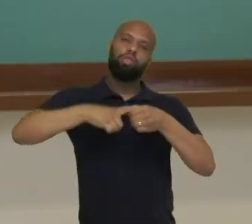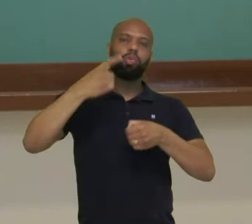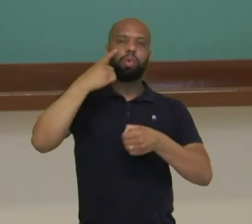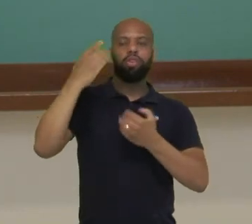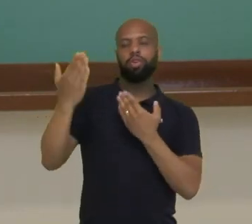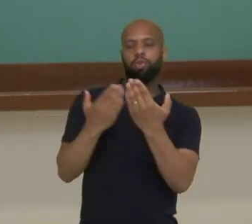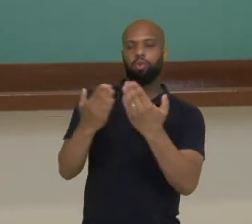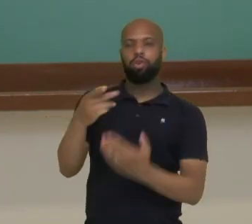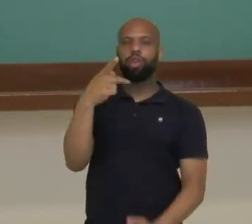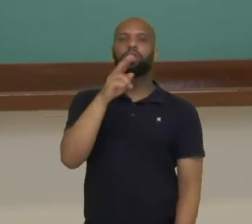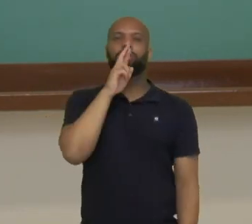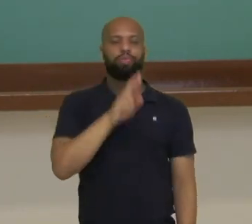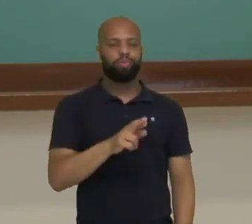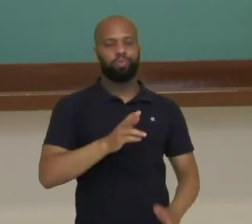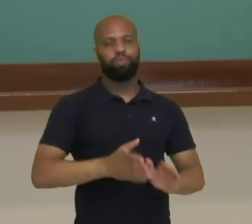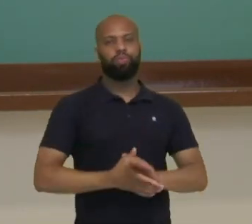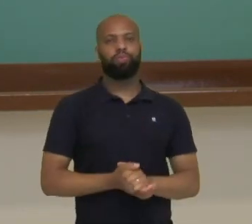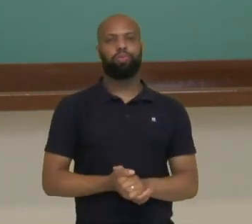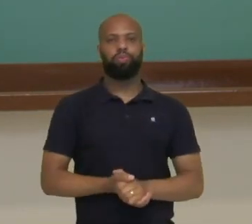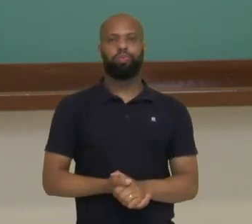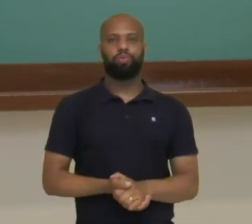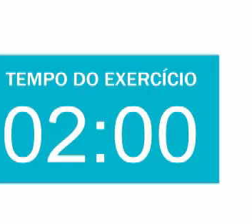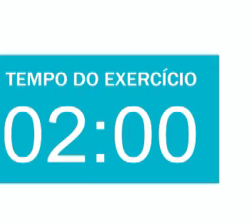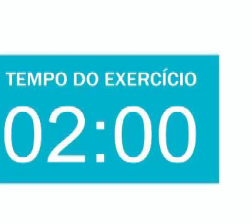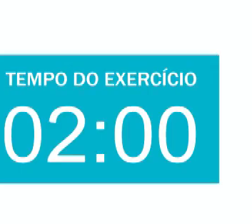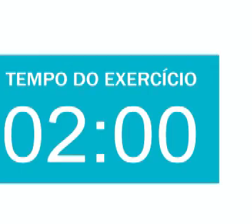daí a gente já retorna para ver se está tudo certo.